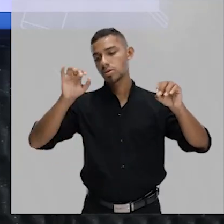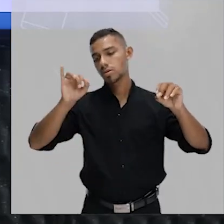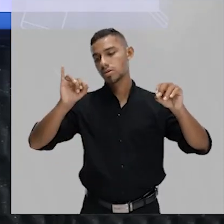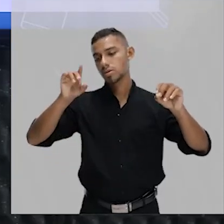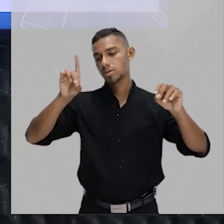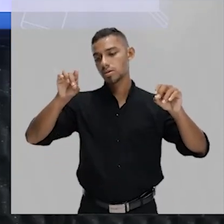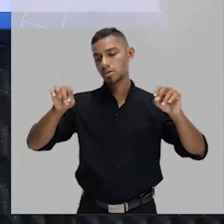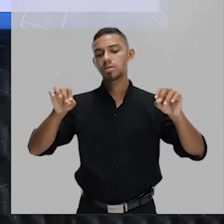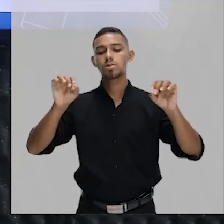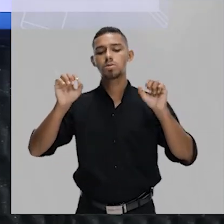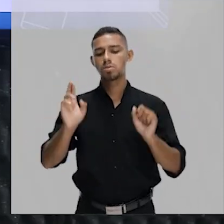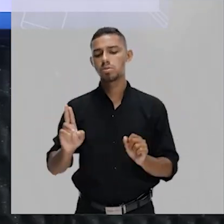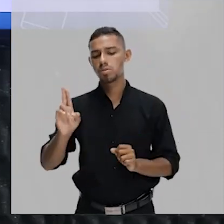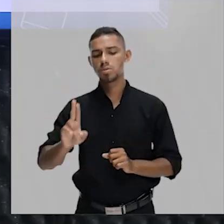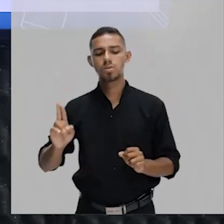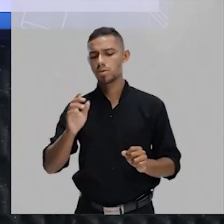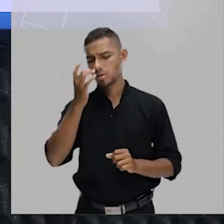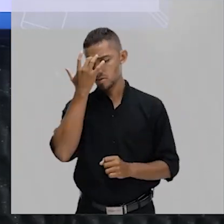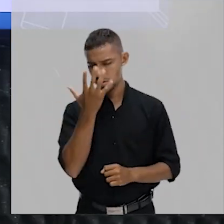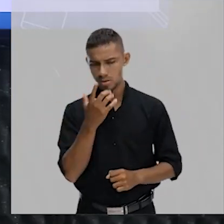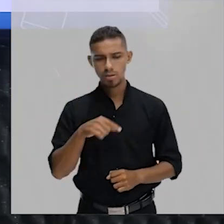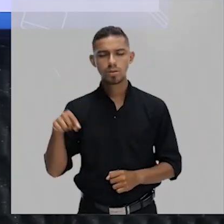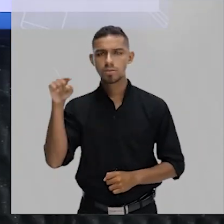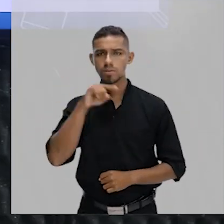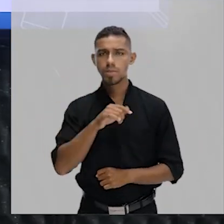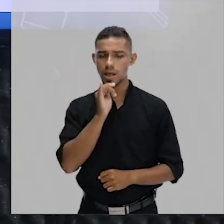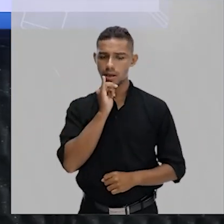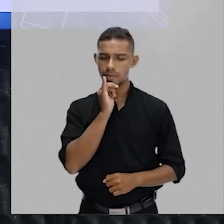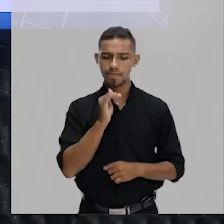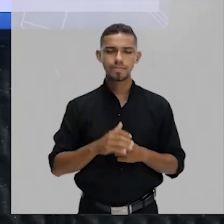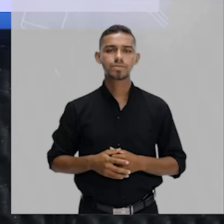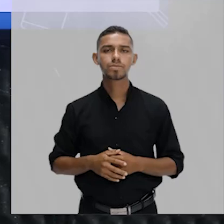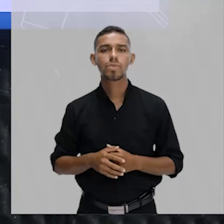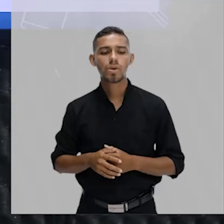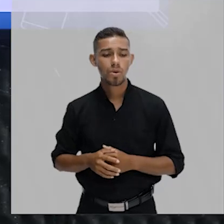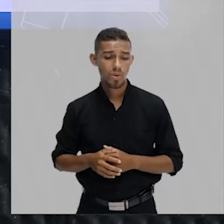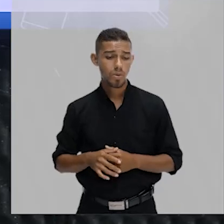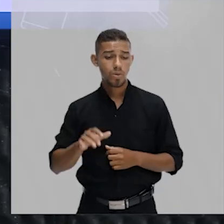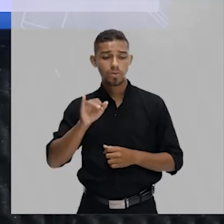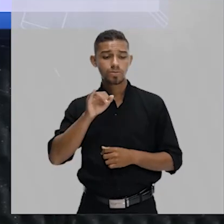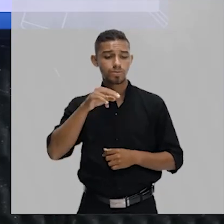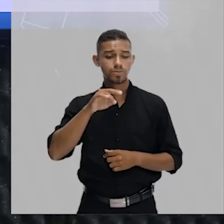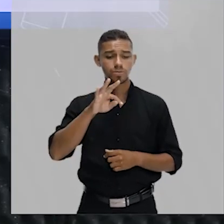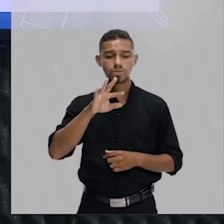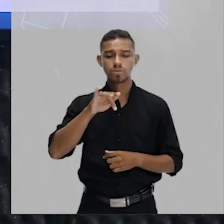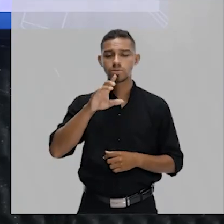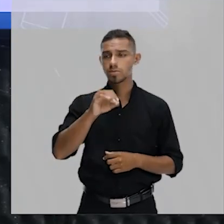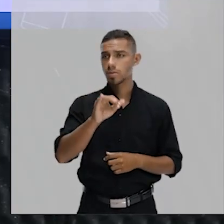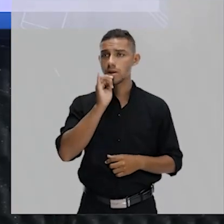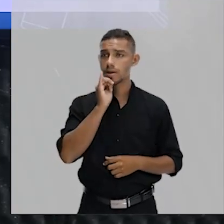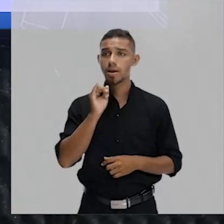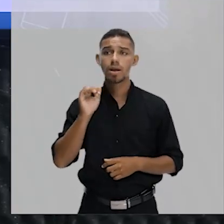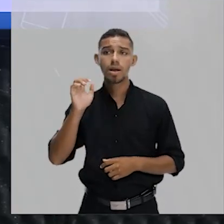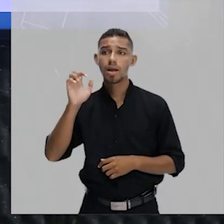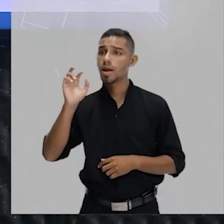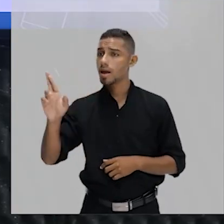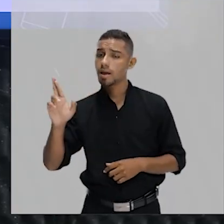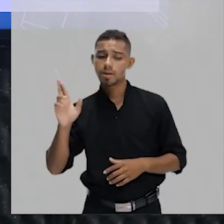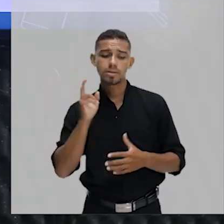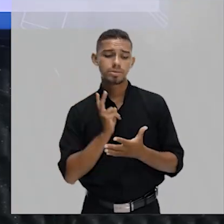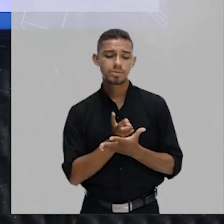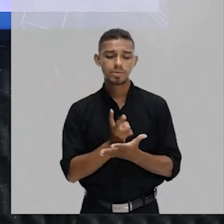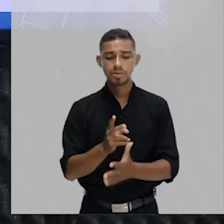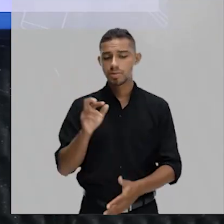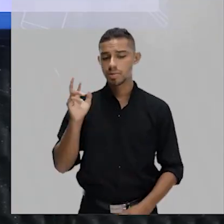dessas terminações, que elas facilitam vocês. Por exemplo, o infinitivo, eu já sei que a terminação é qual? R, né? Vai sempre